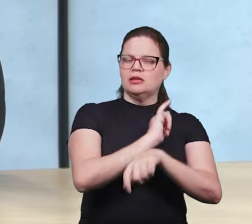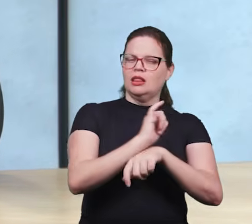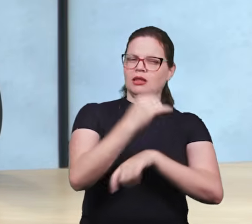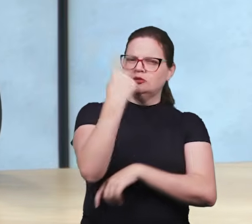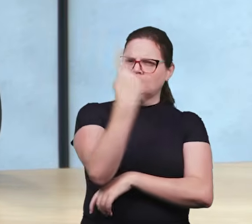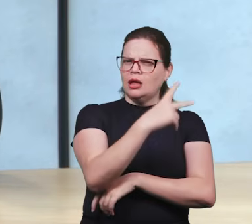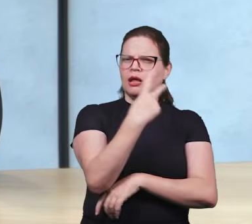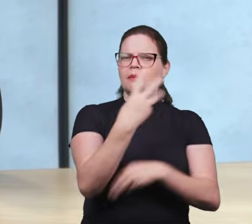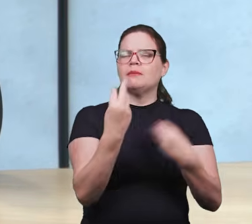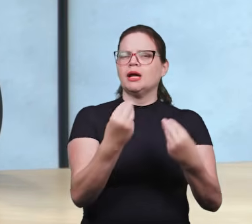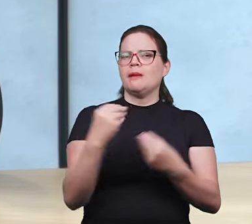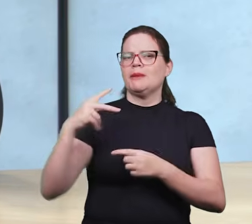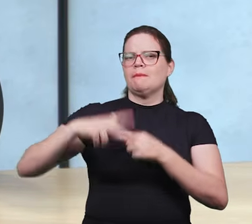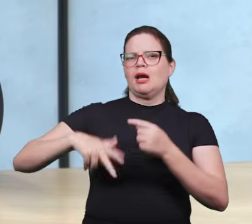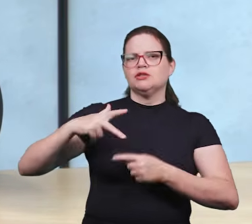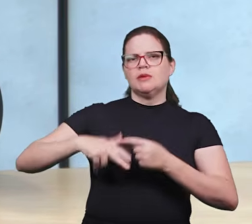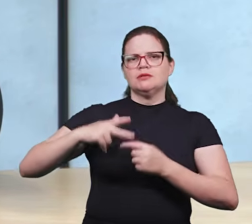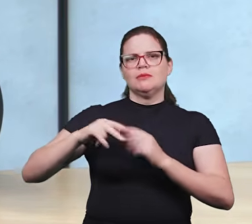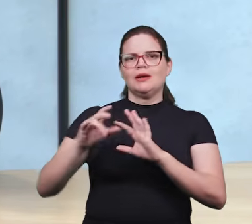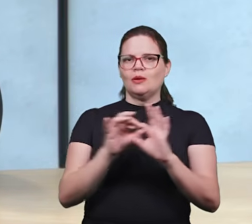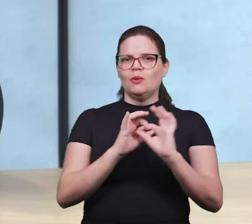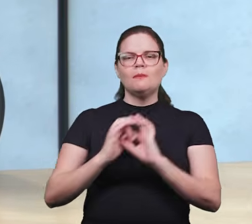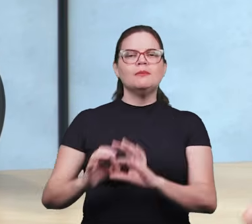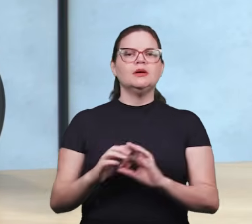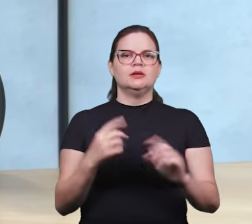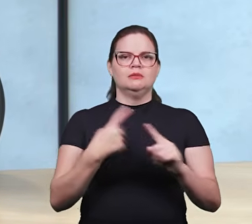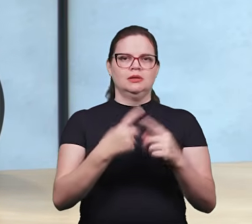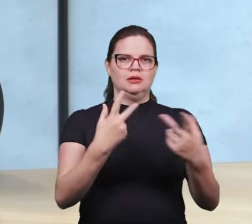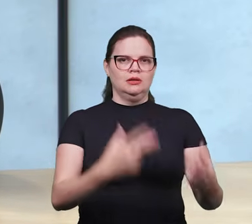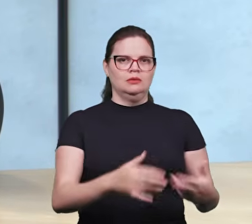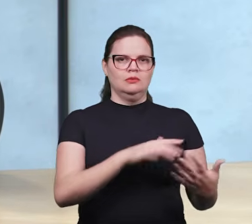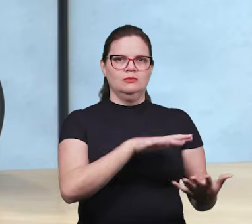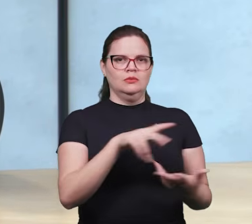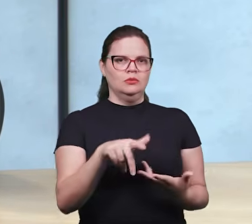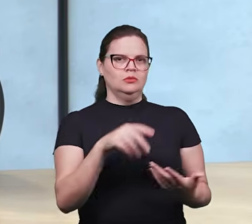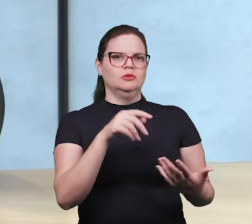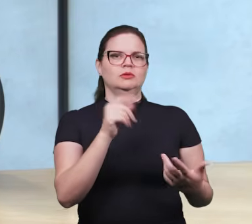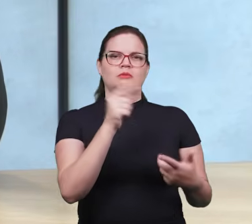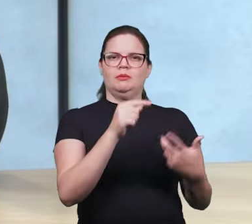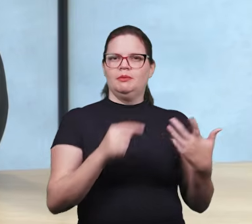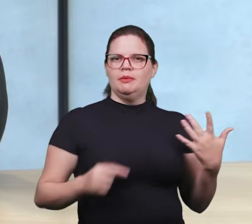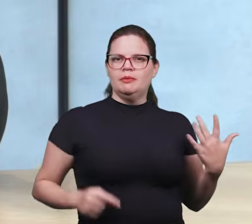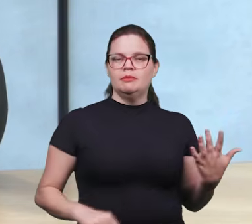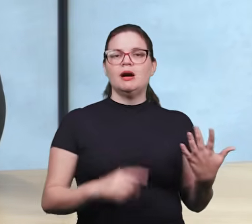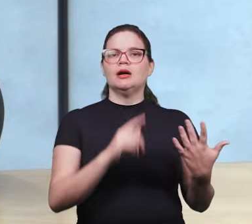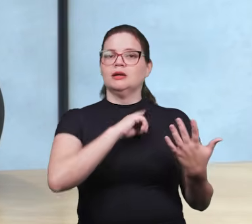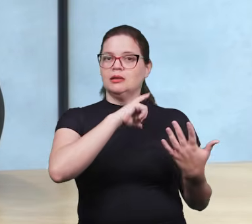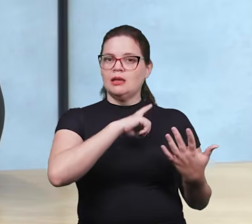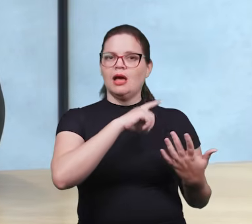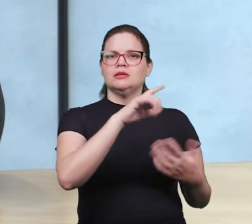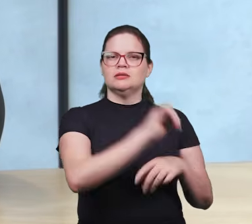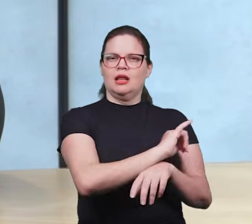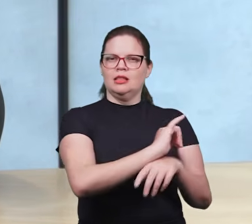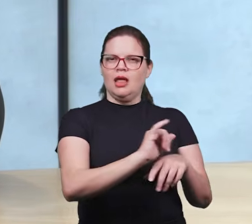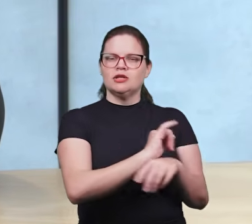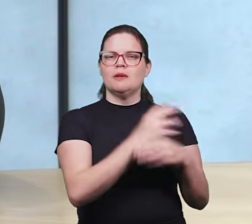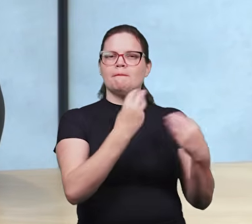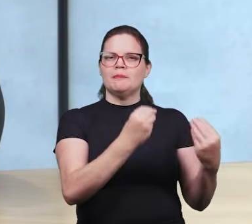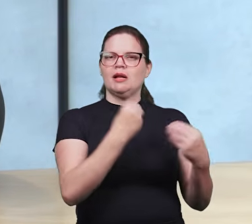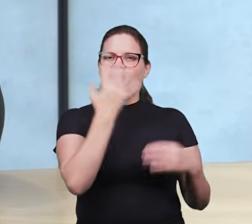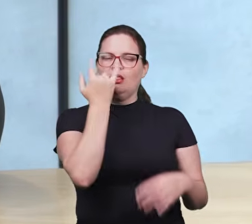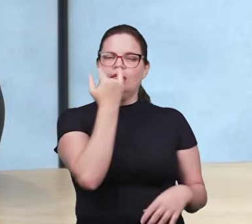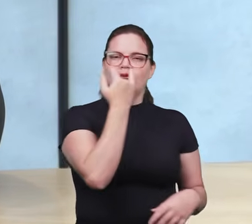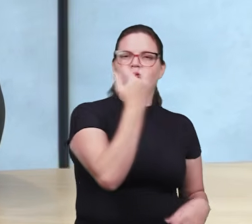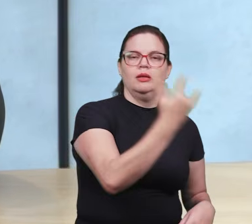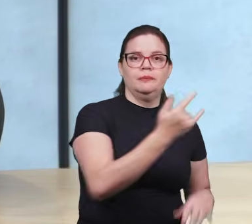recursos, né? Todos os recursos que o mundo tem para tirar a mídia, né? Todo tipo de informação. E nós aprendemos que nessa